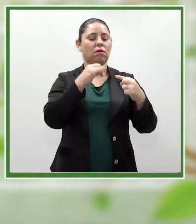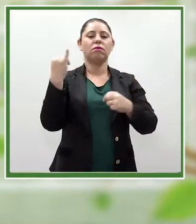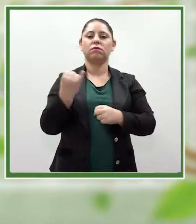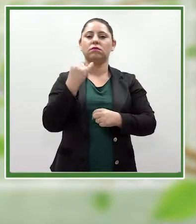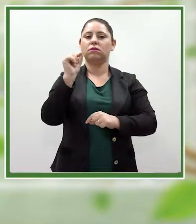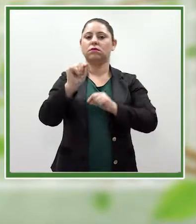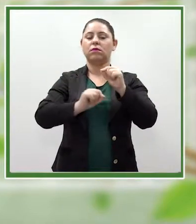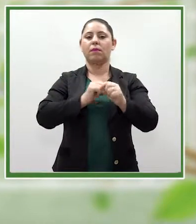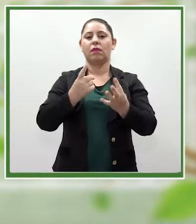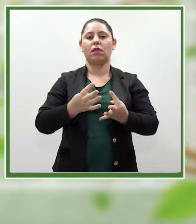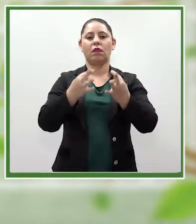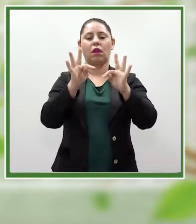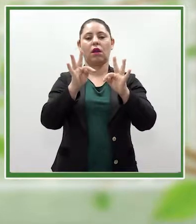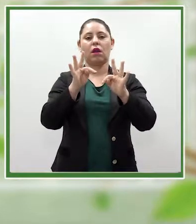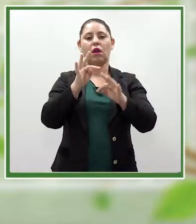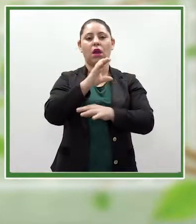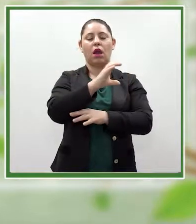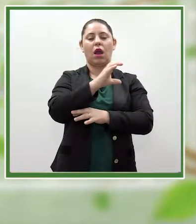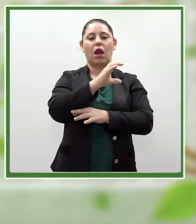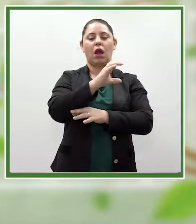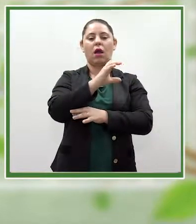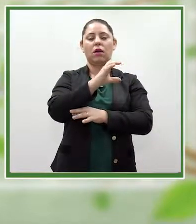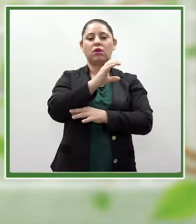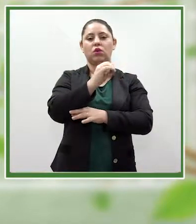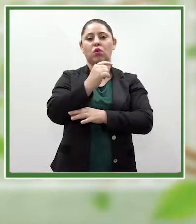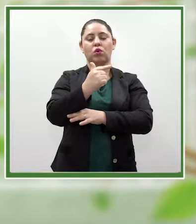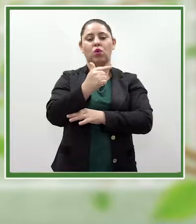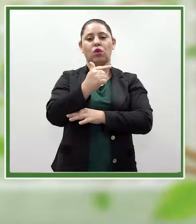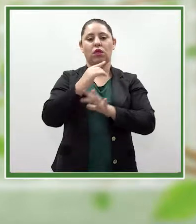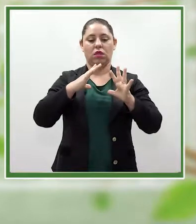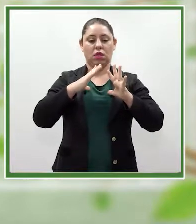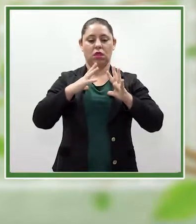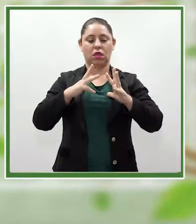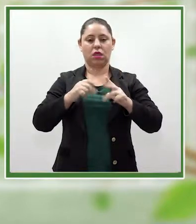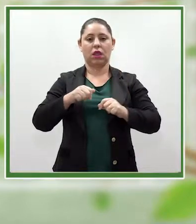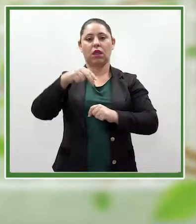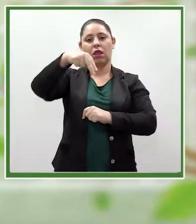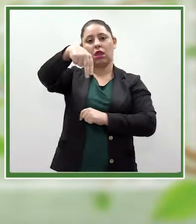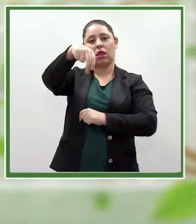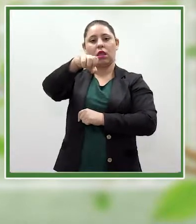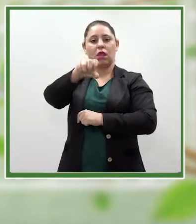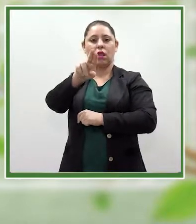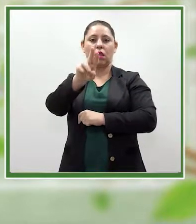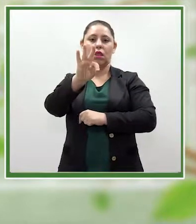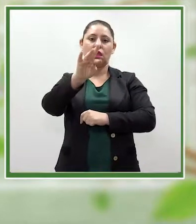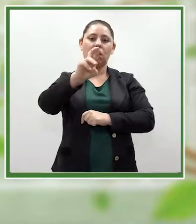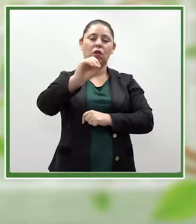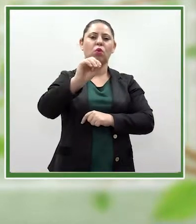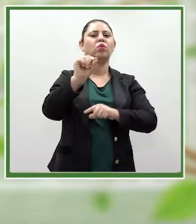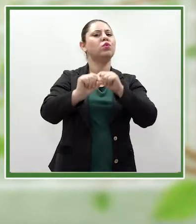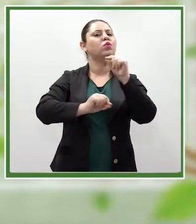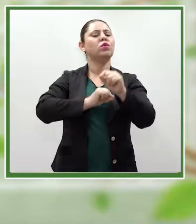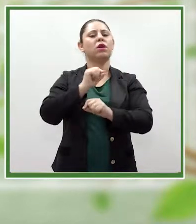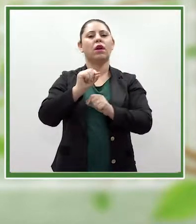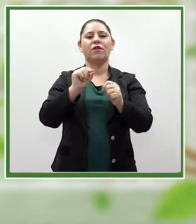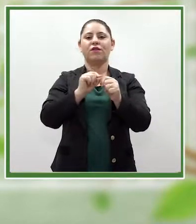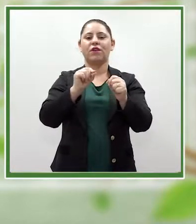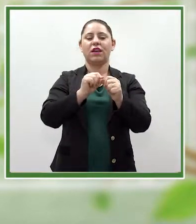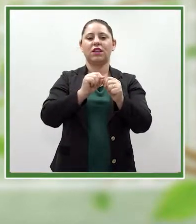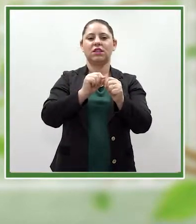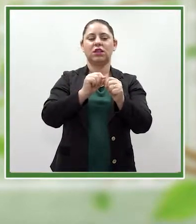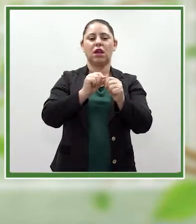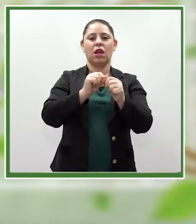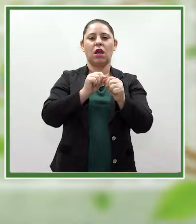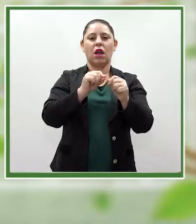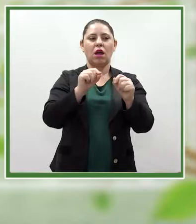ponto importante nesse contexto, que são as tecnologias carbono neutro. Ou seja, são tecnologias que são capazes